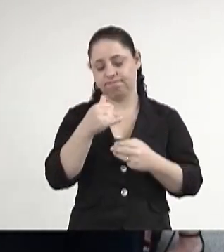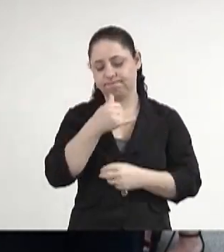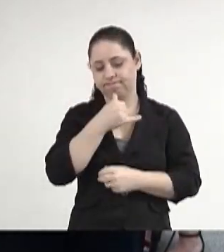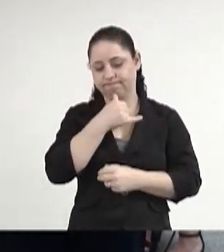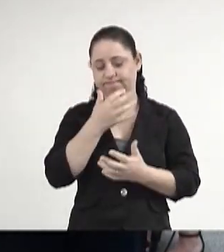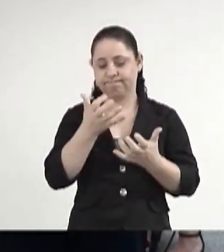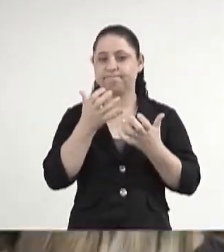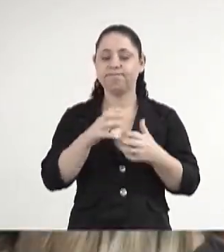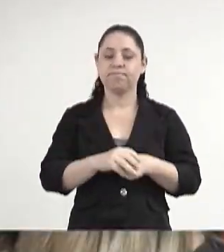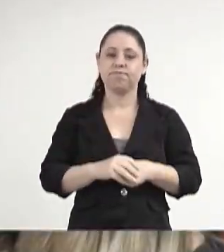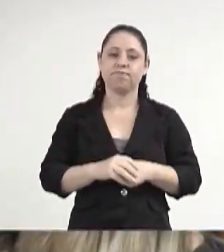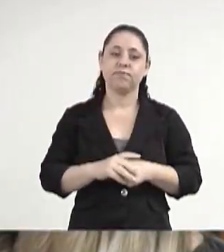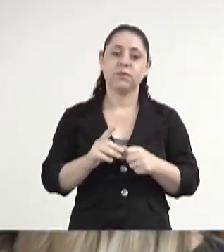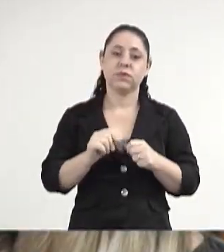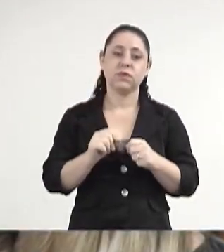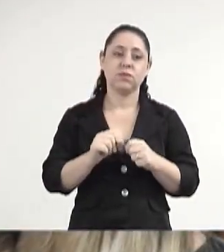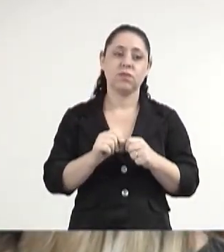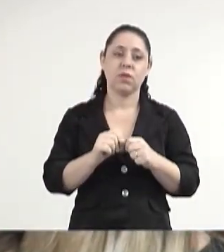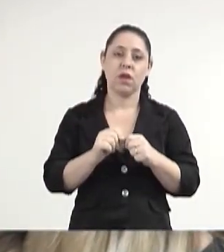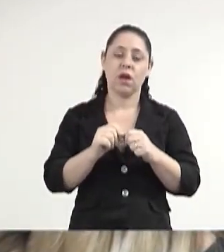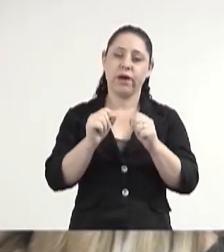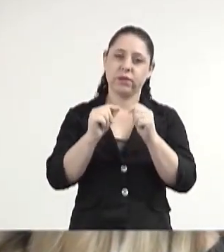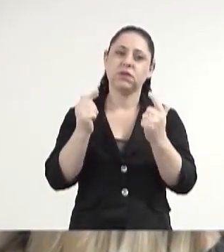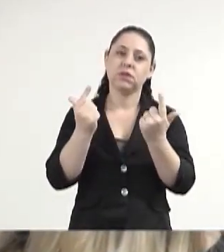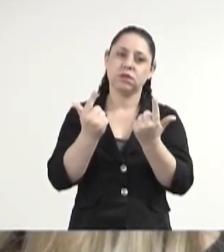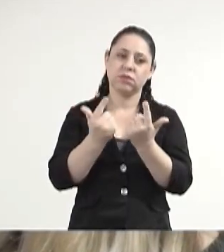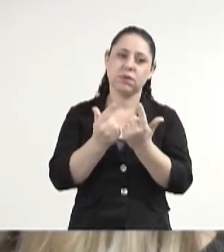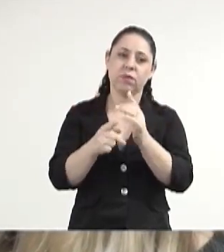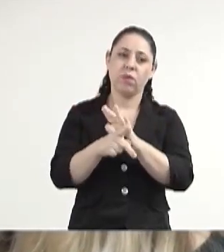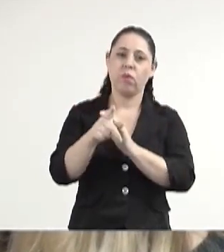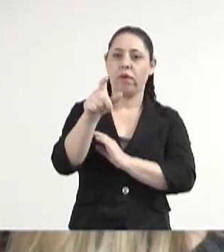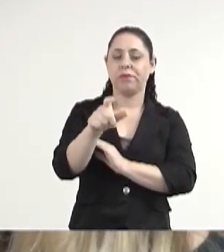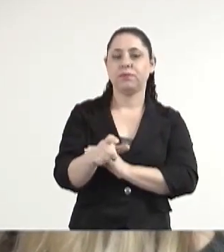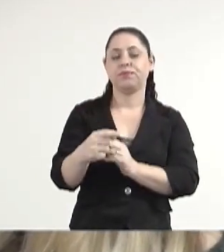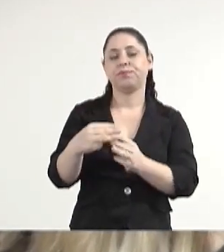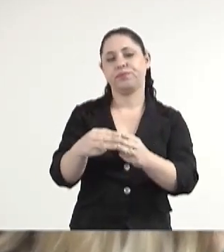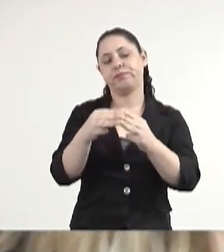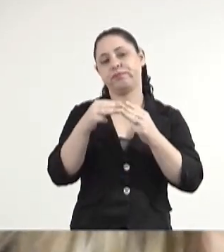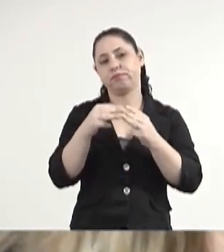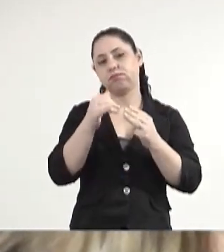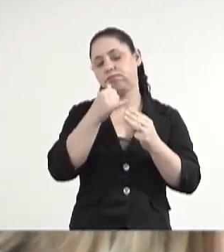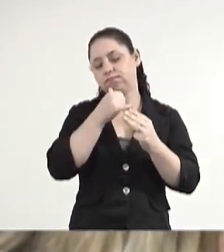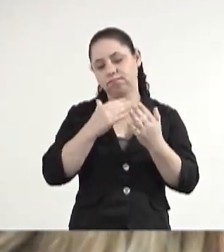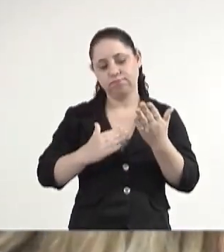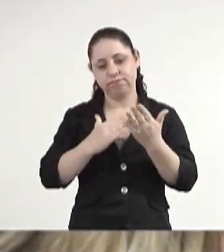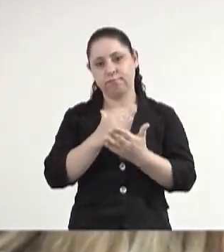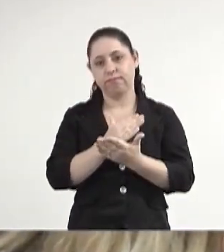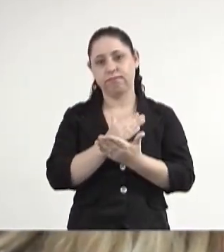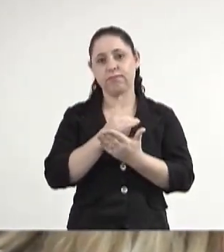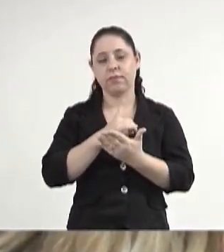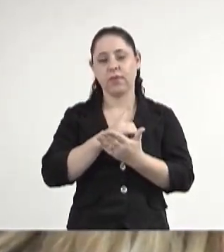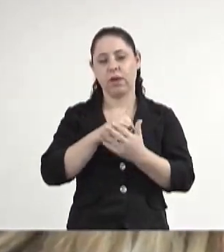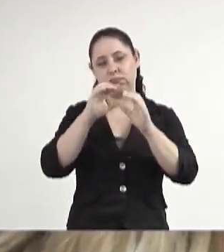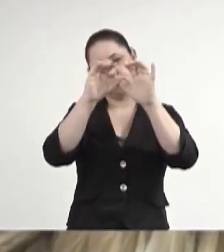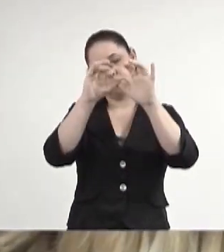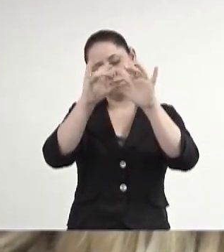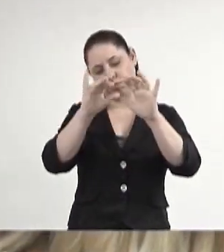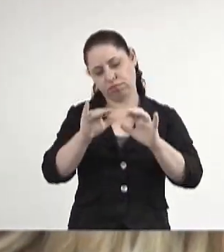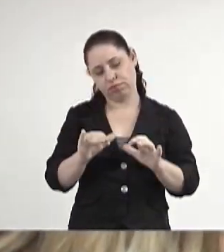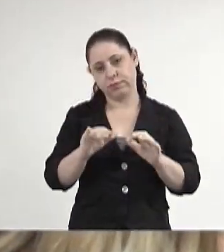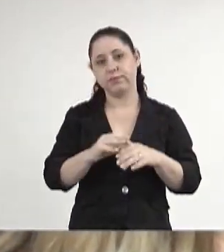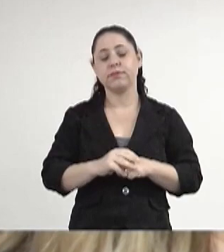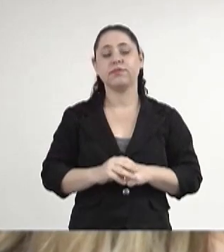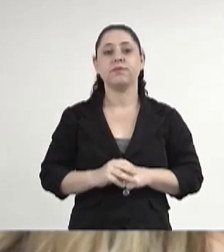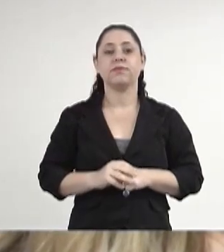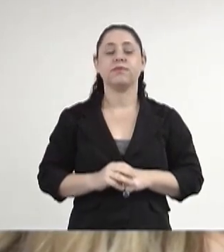moção que gostaria que, se fosse possível, ser pela casa. A moção, após aprovada, poderá ser redigida nos